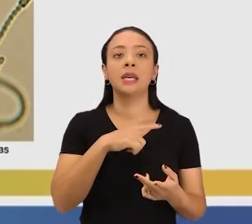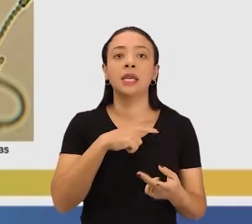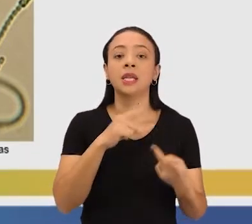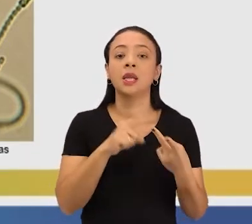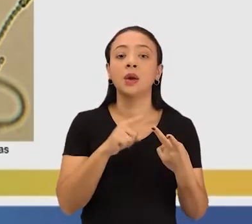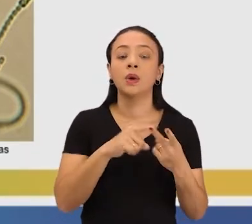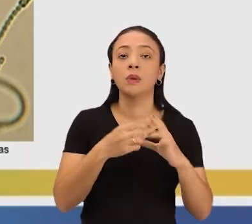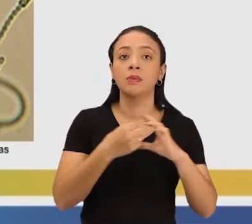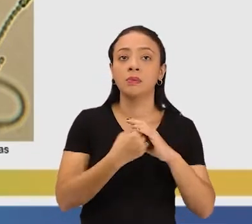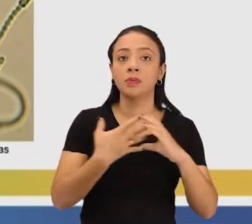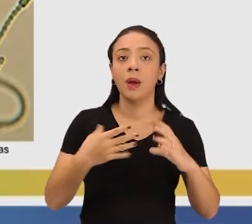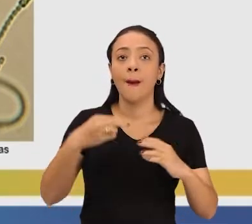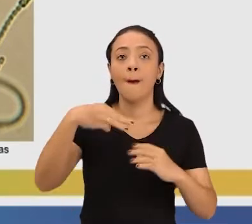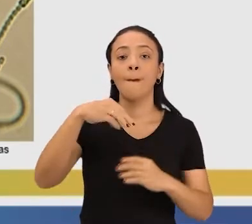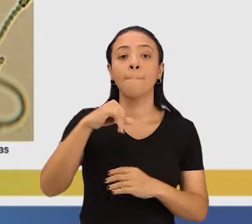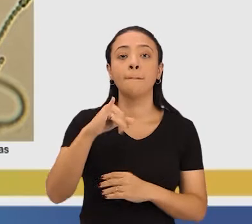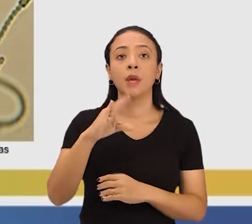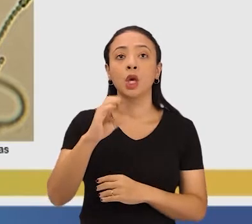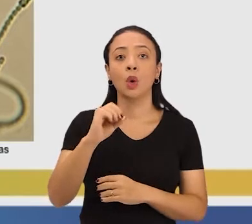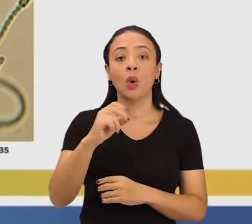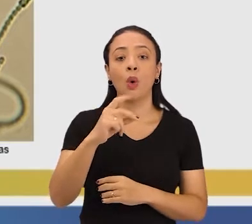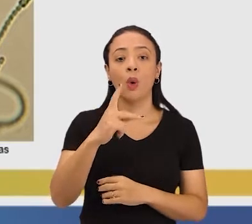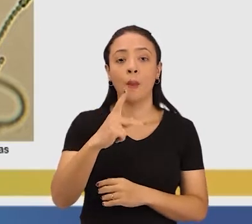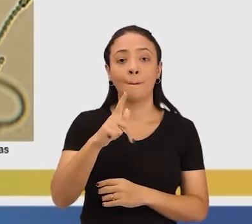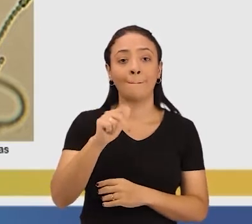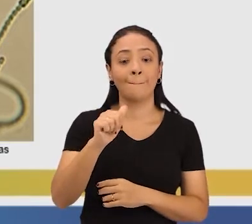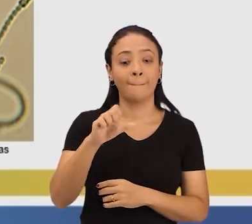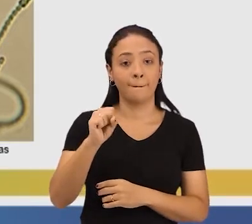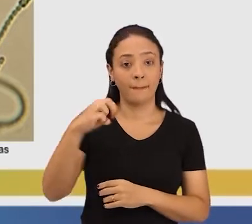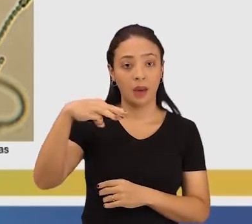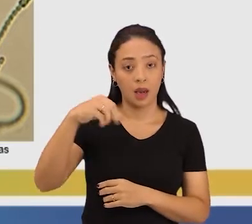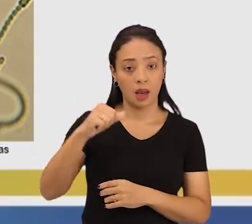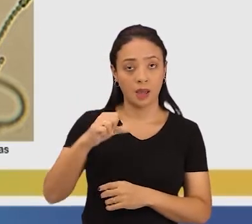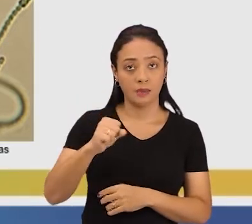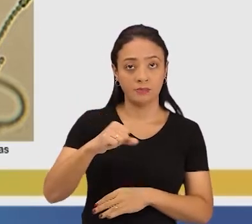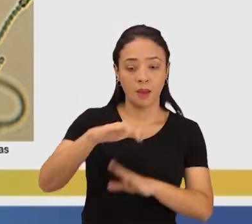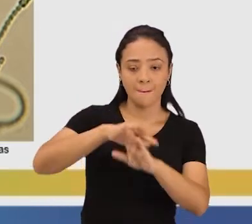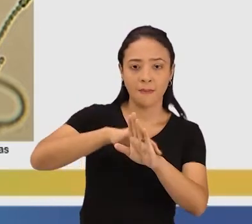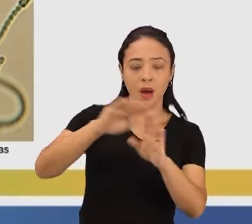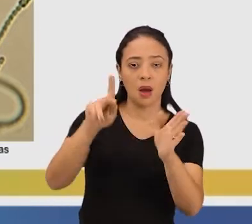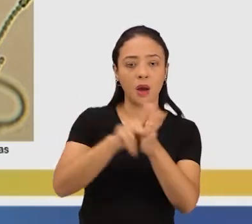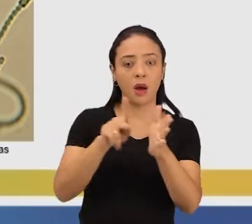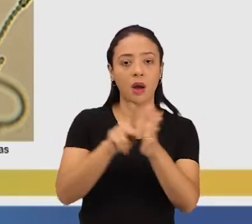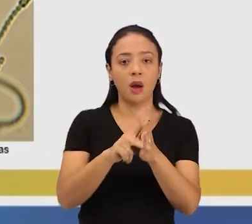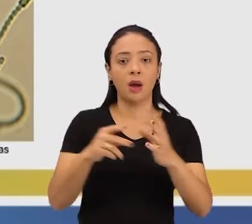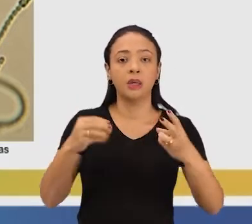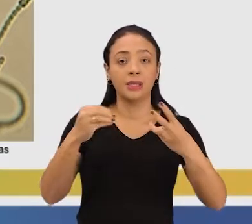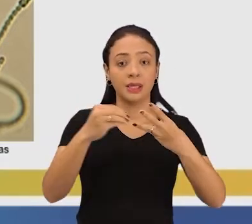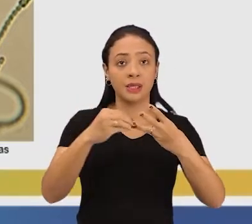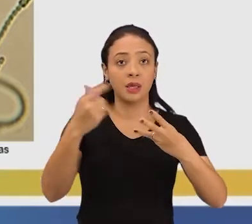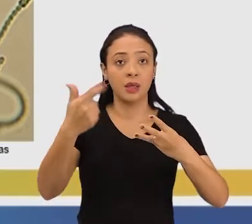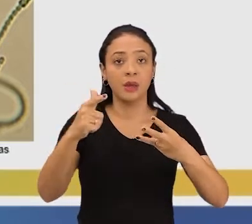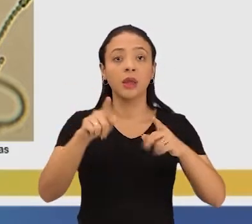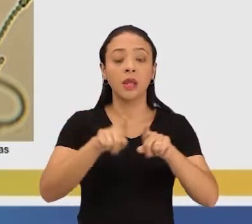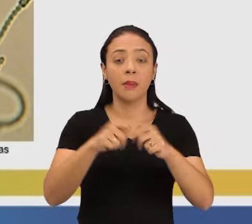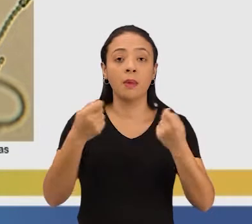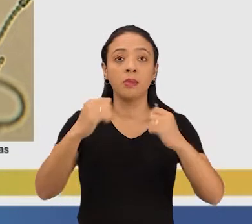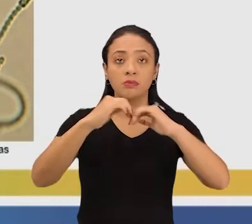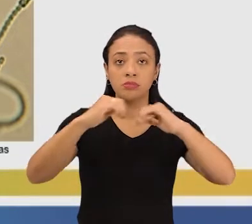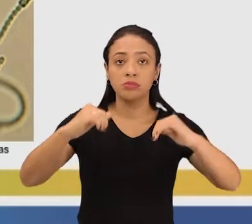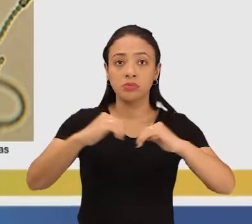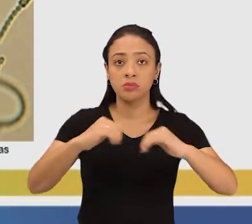como característica micoplasmas, elas não possuem parede celular, e elas podem ser ainda subdivididas